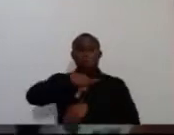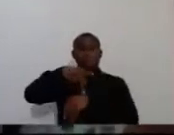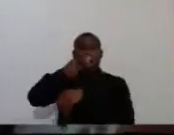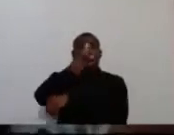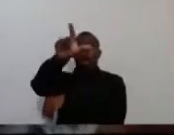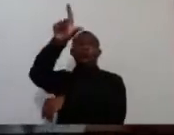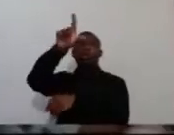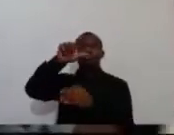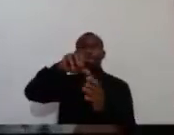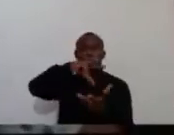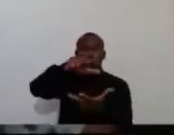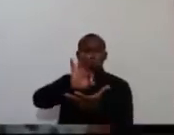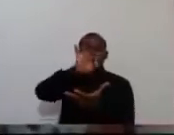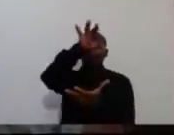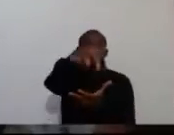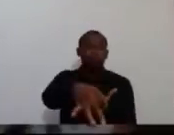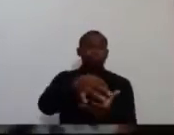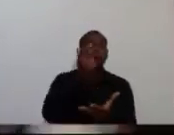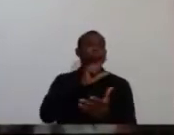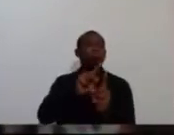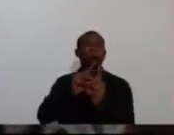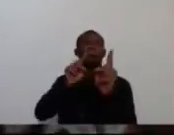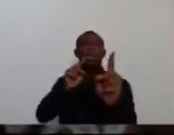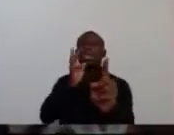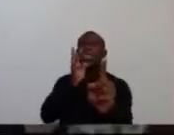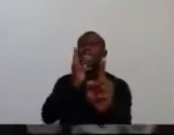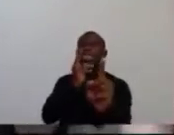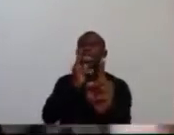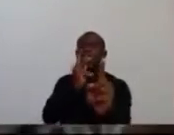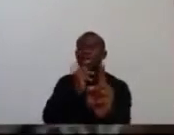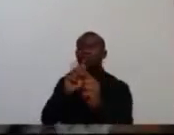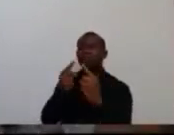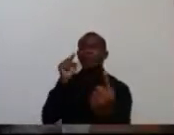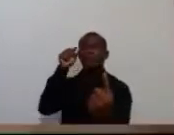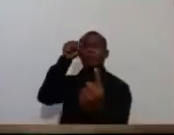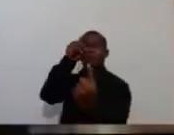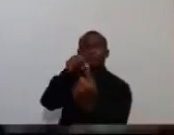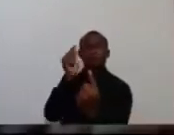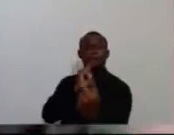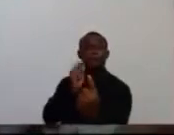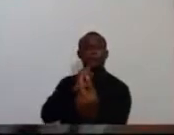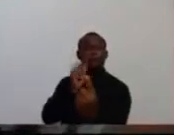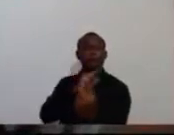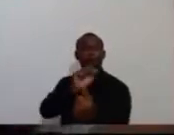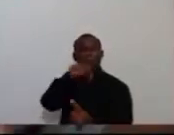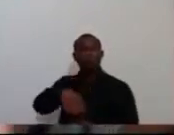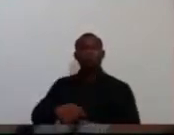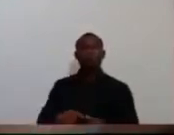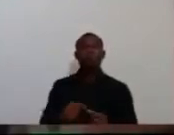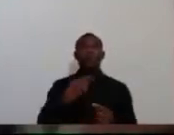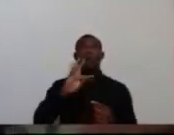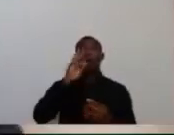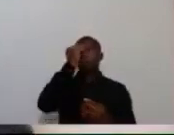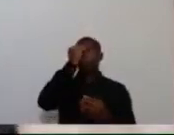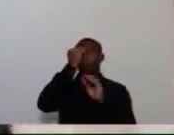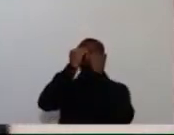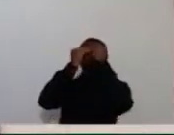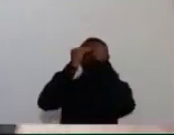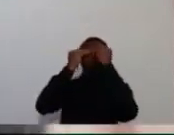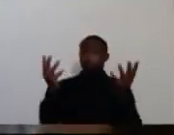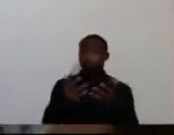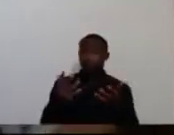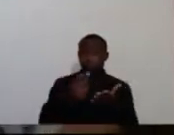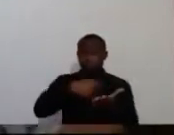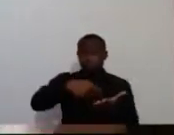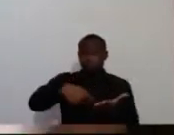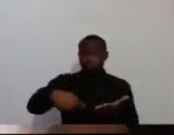chegava. Então, não precisávamos mais da memorização. Agora precisamos, agora já temos a escrita, já temos uma extensão da nossa memória através dos